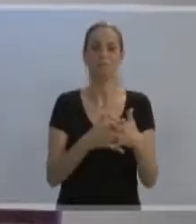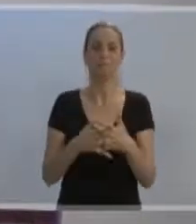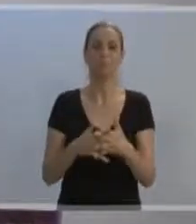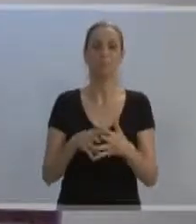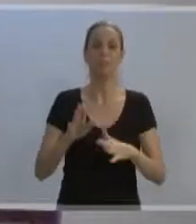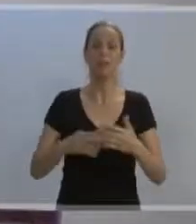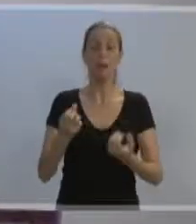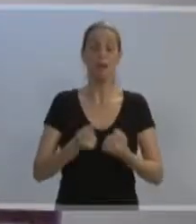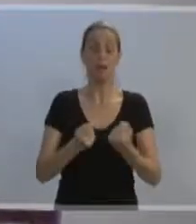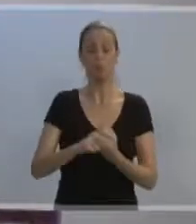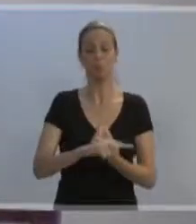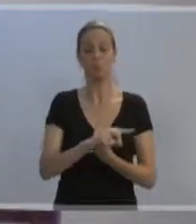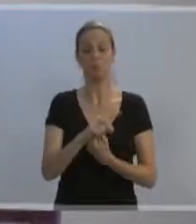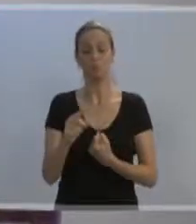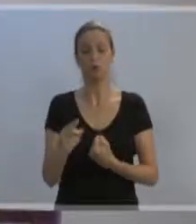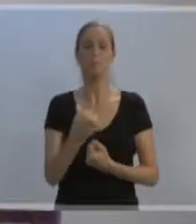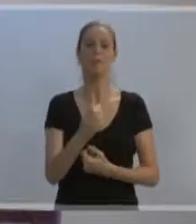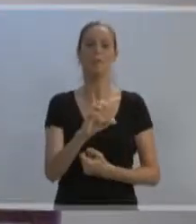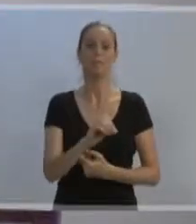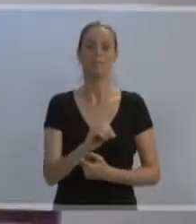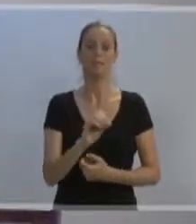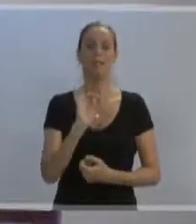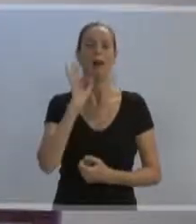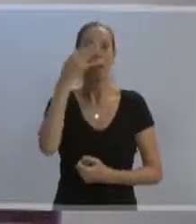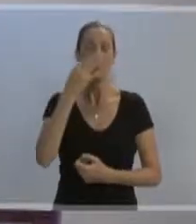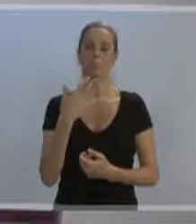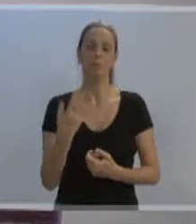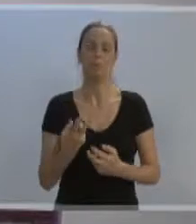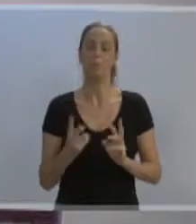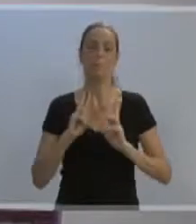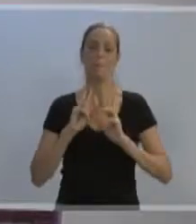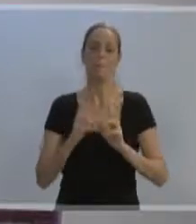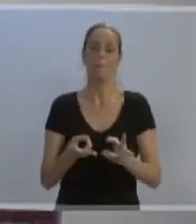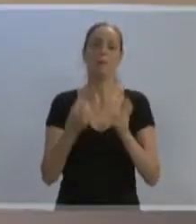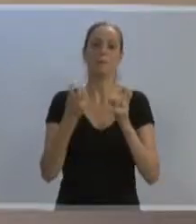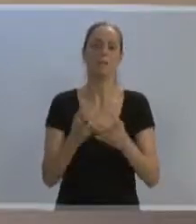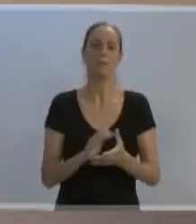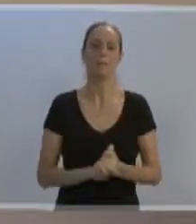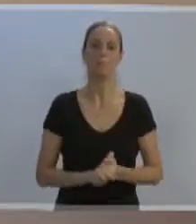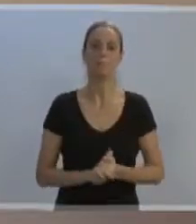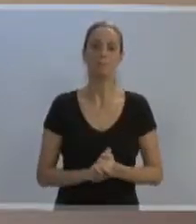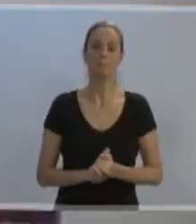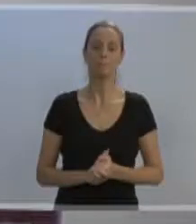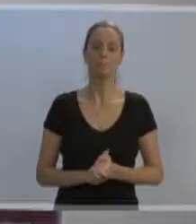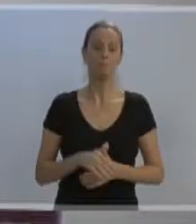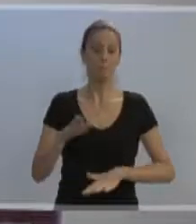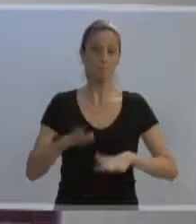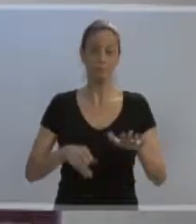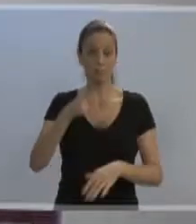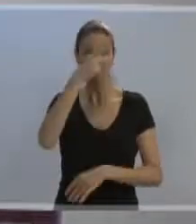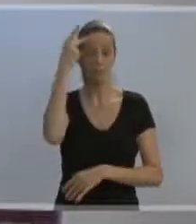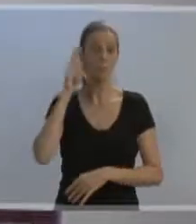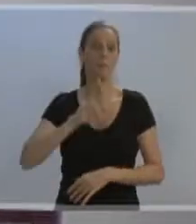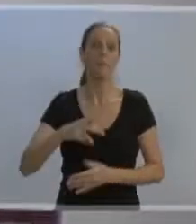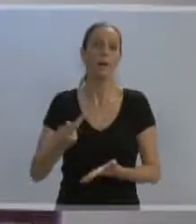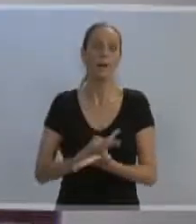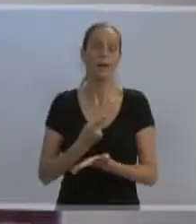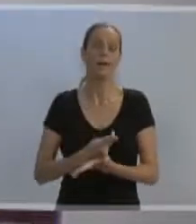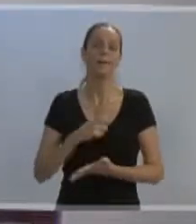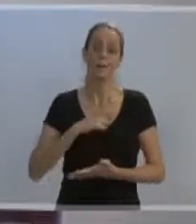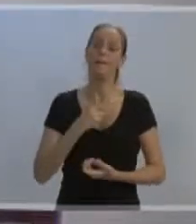então não é que o cidadão às vezes embora somente não é que o cidadão lá tem alguns que realmente